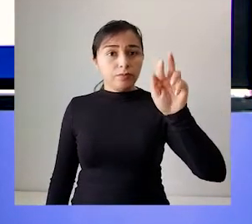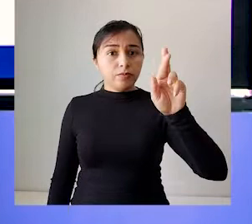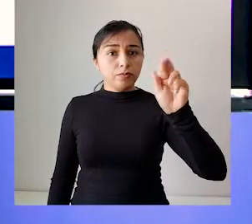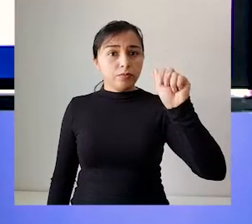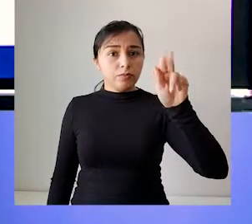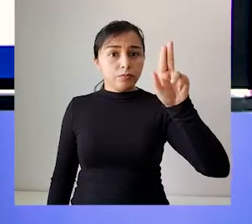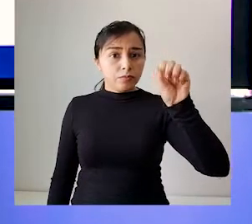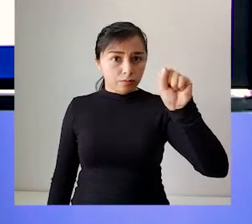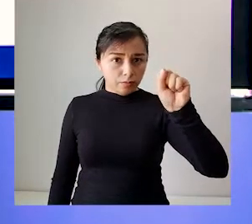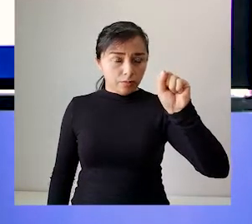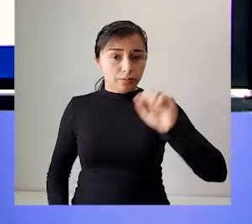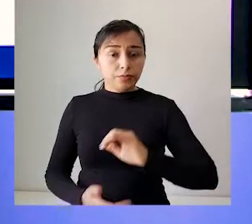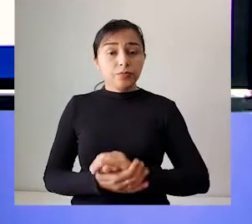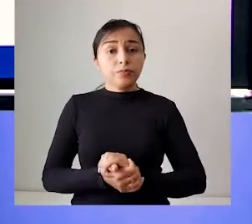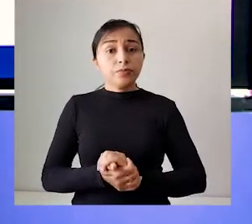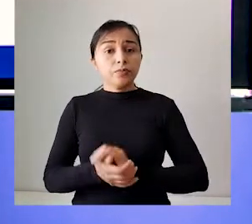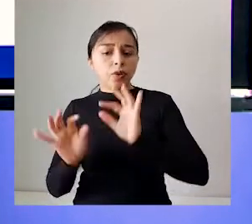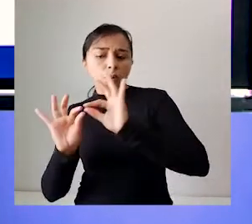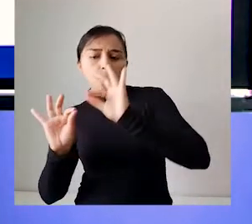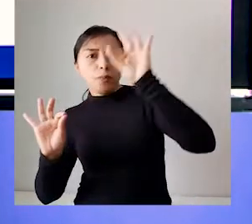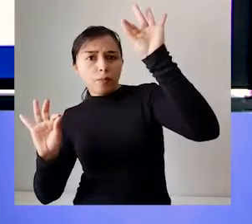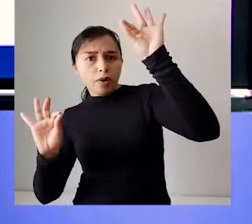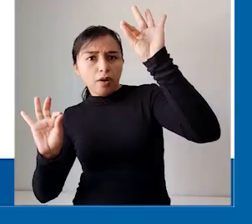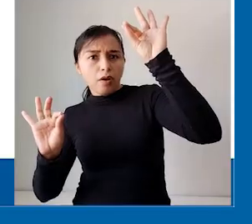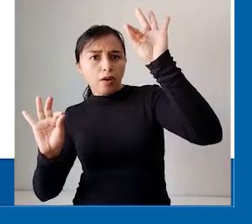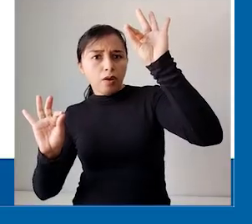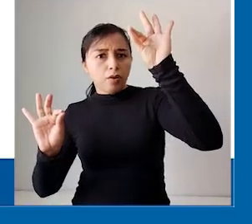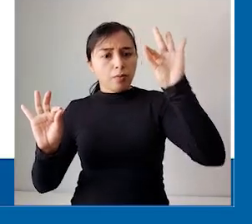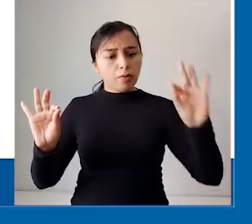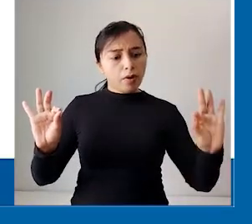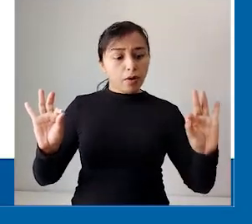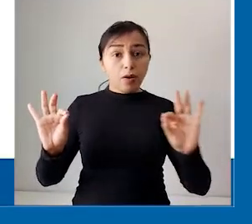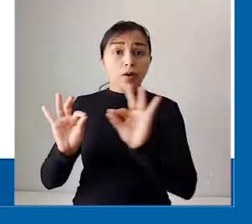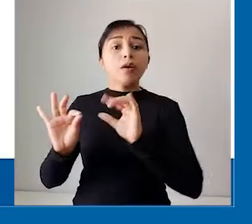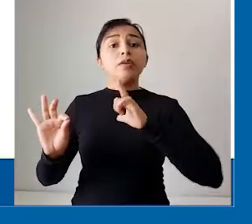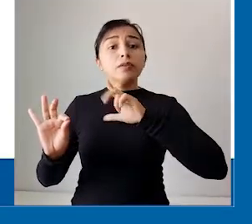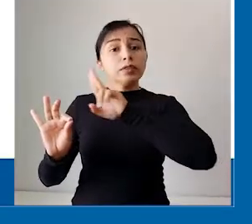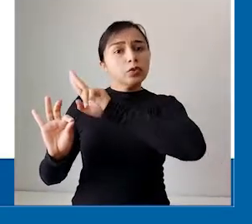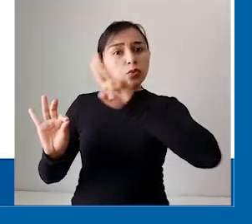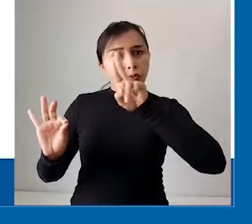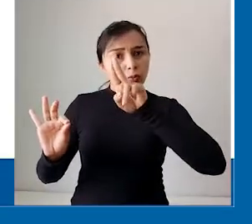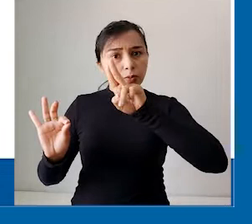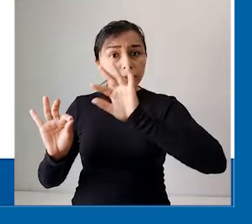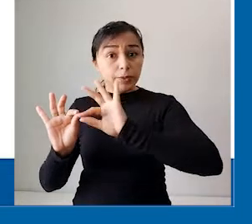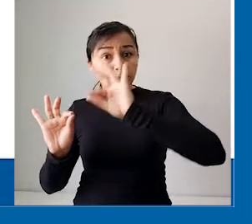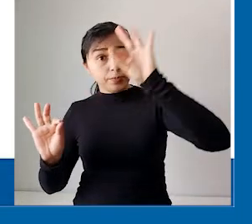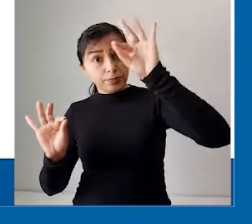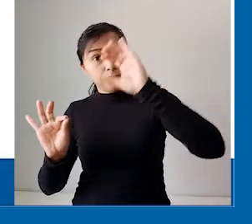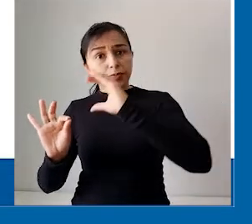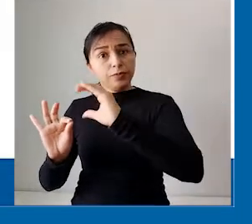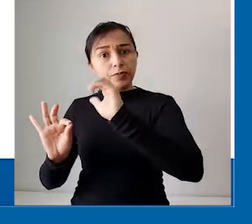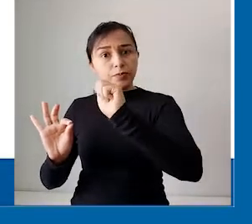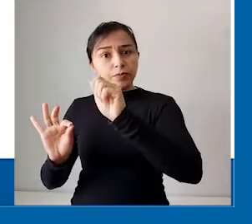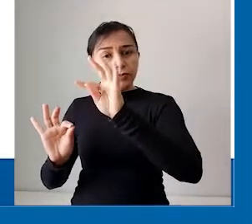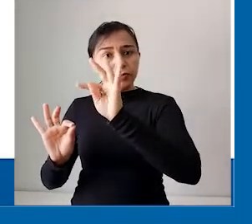lados que recebem nomes importantes. Então, por exemplo, cateto, cateto